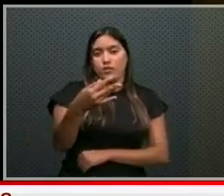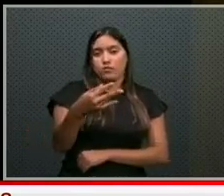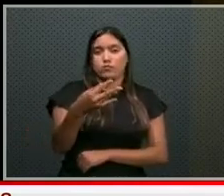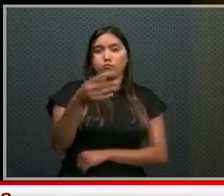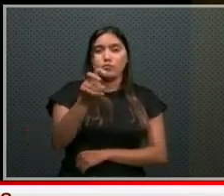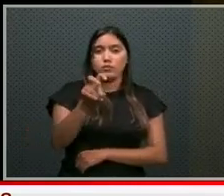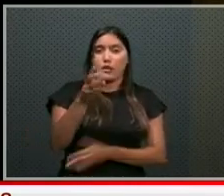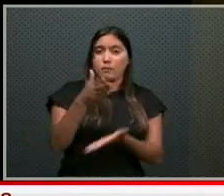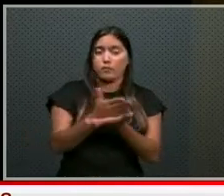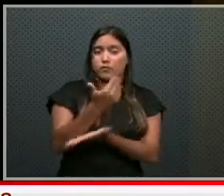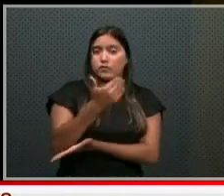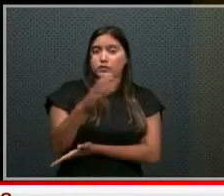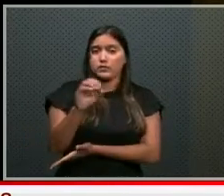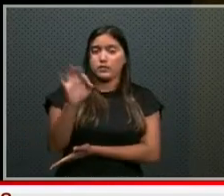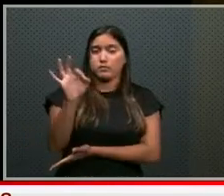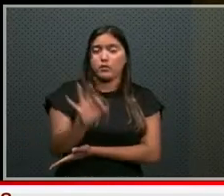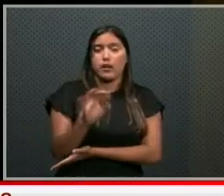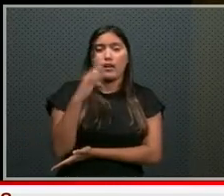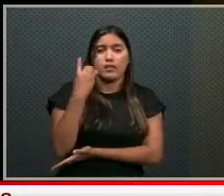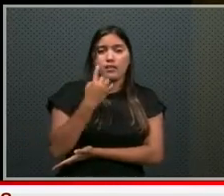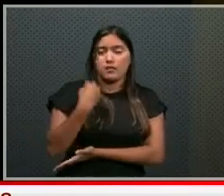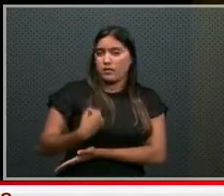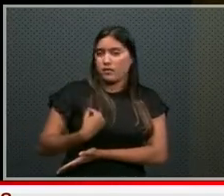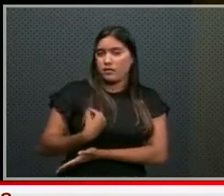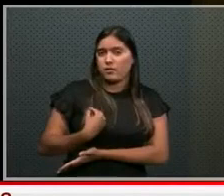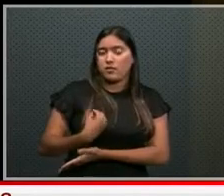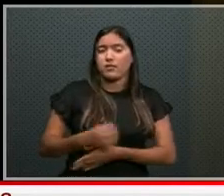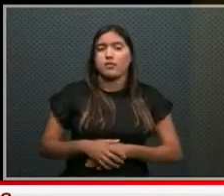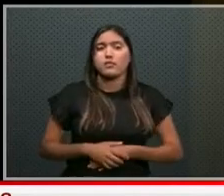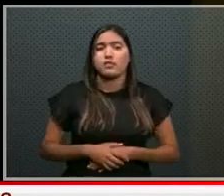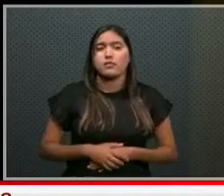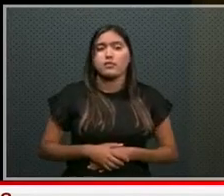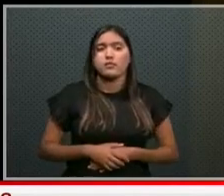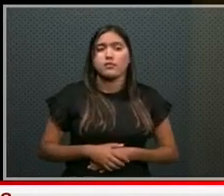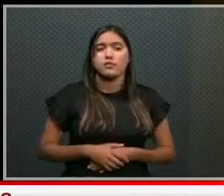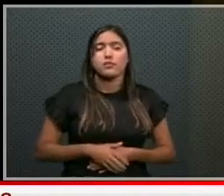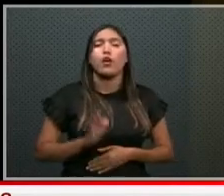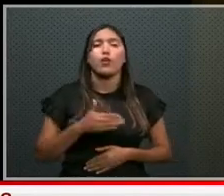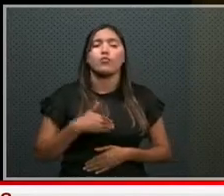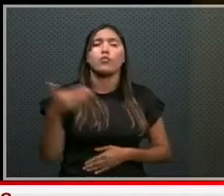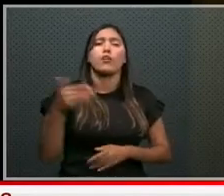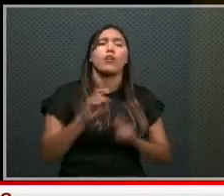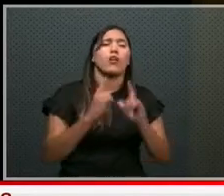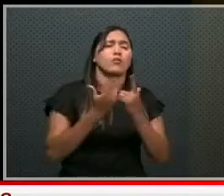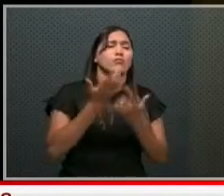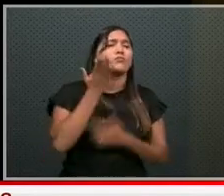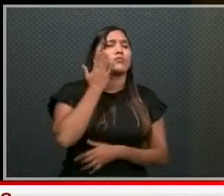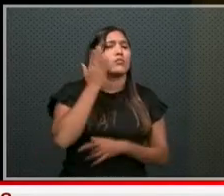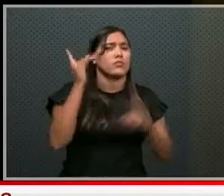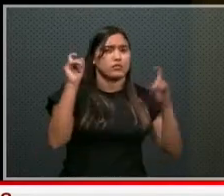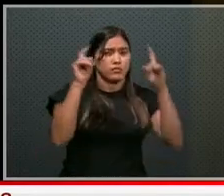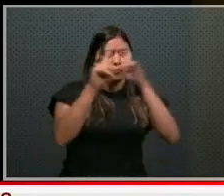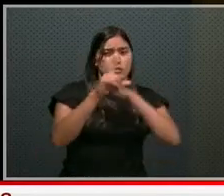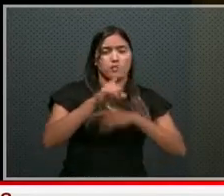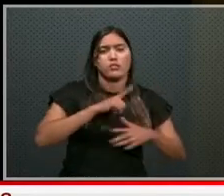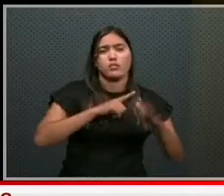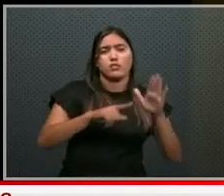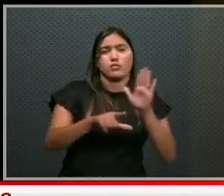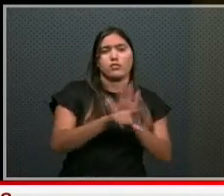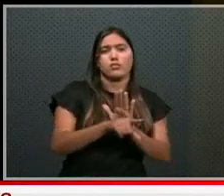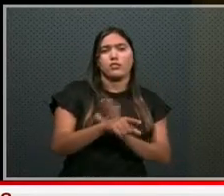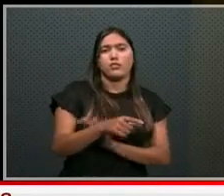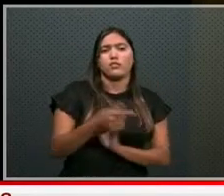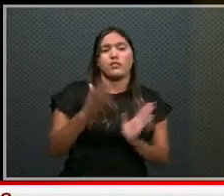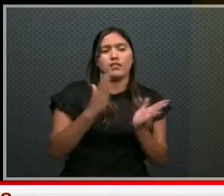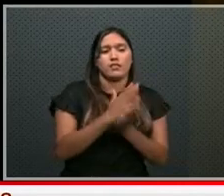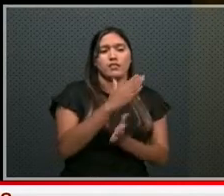aqui é a unanimidade dos deputados presente como eu já passei por essa casa eu sei que é difícil você ter uma lei aprovada na